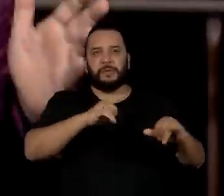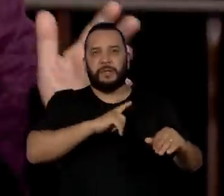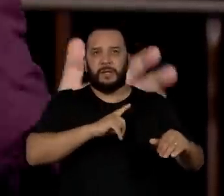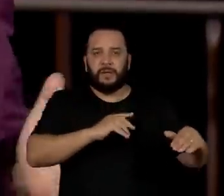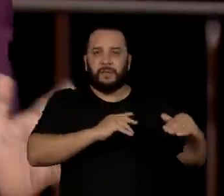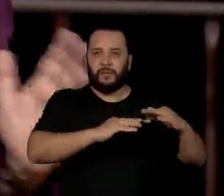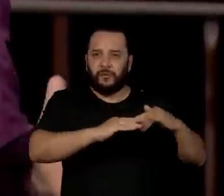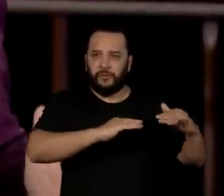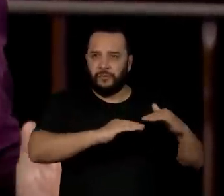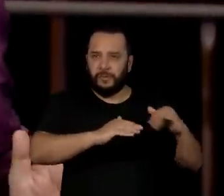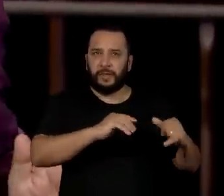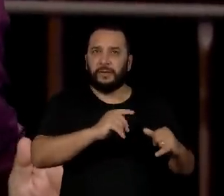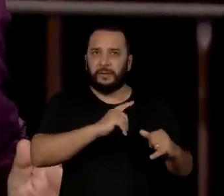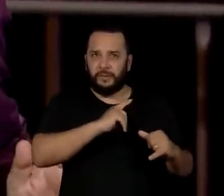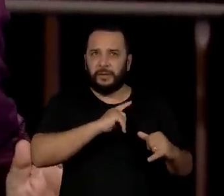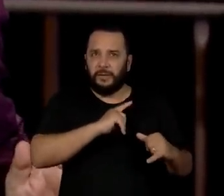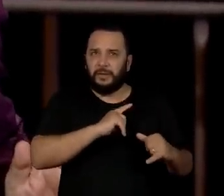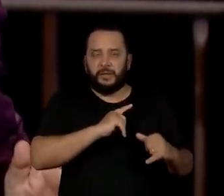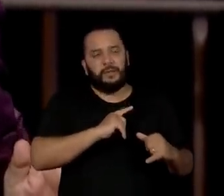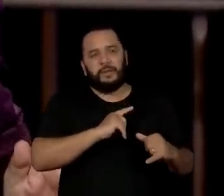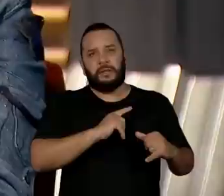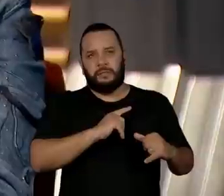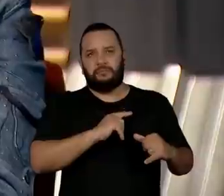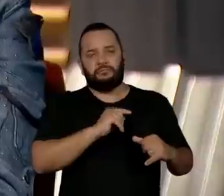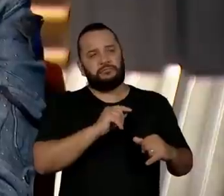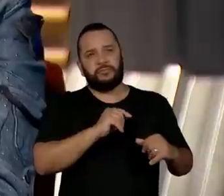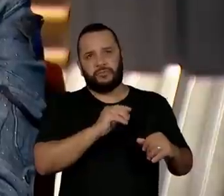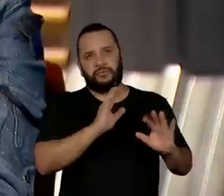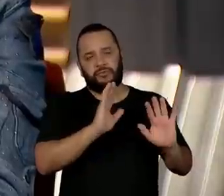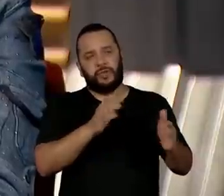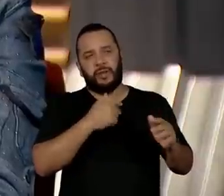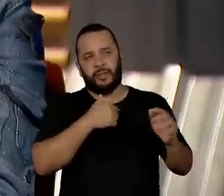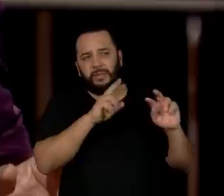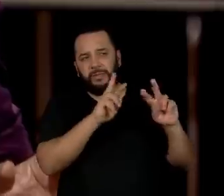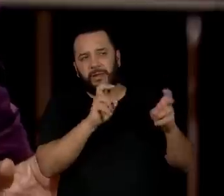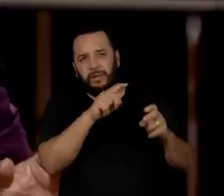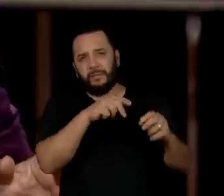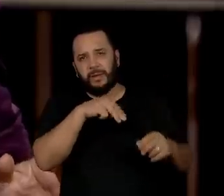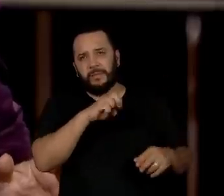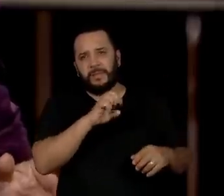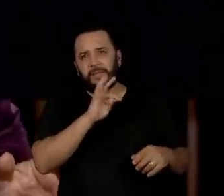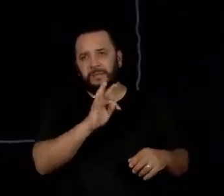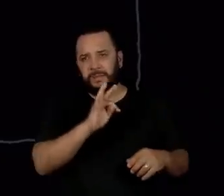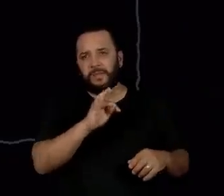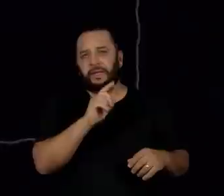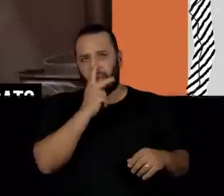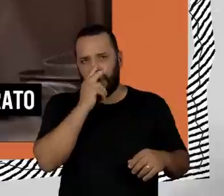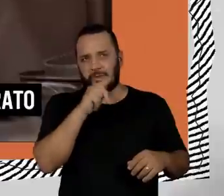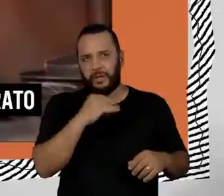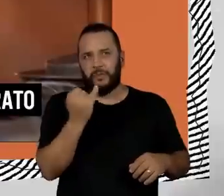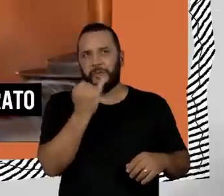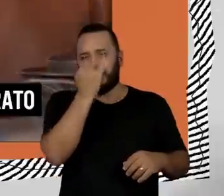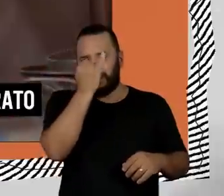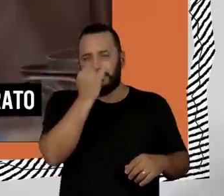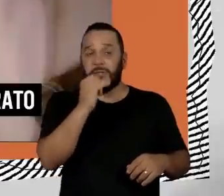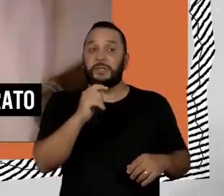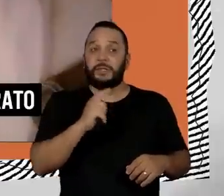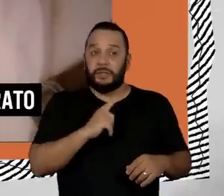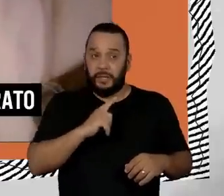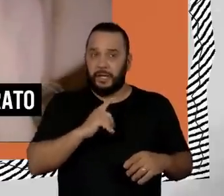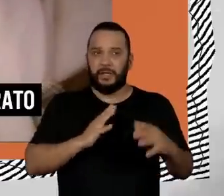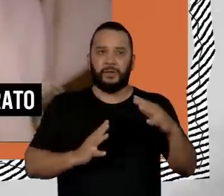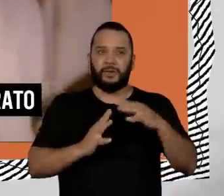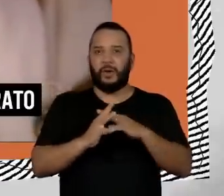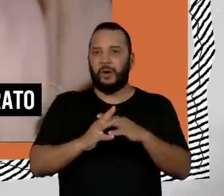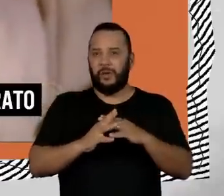as minhas questões Claro e que eu acho de uma preciosidade Top Chefe eu espero